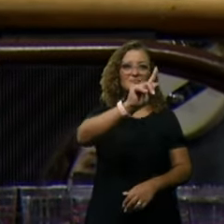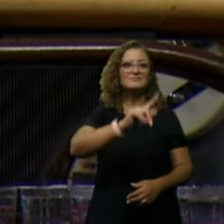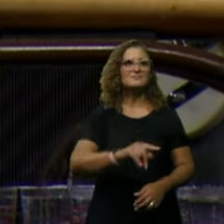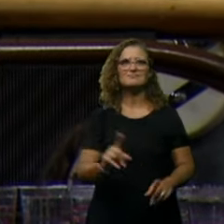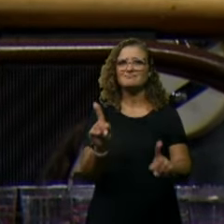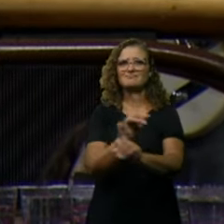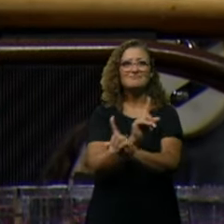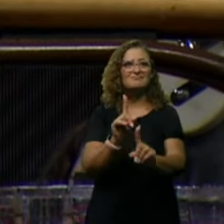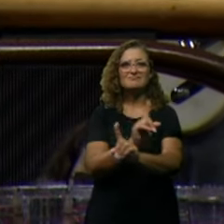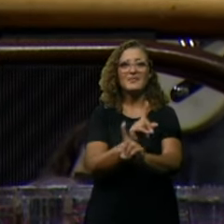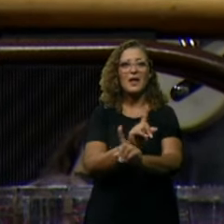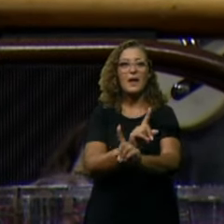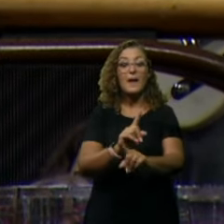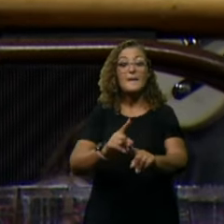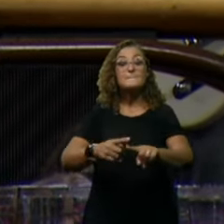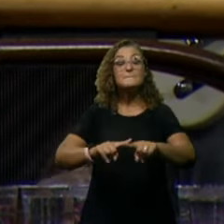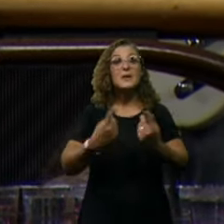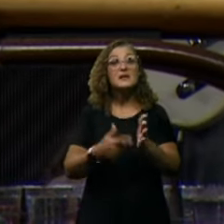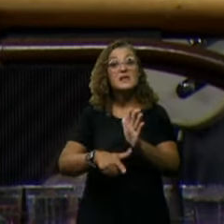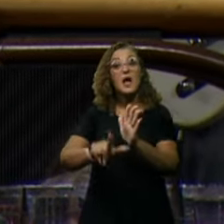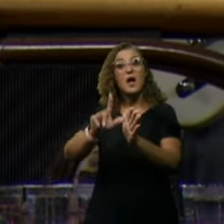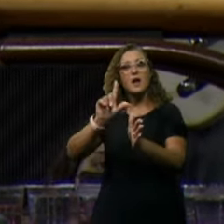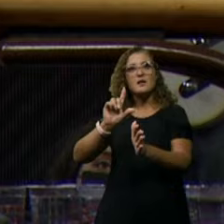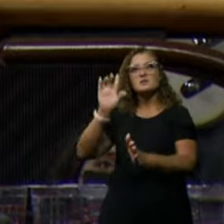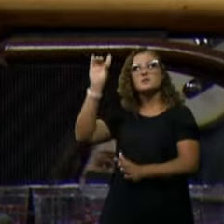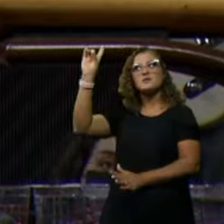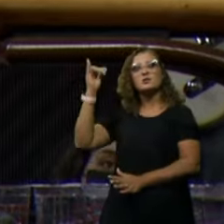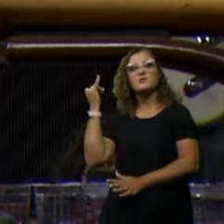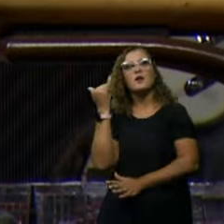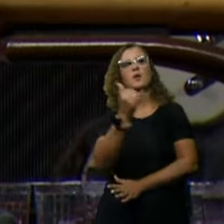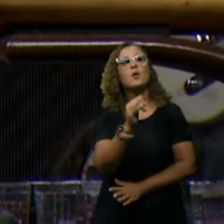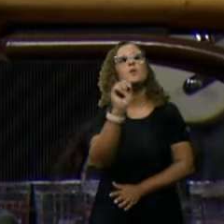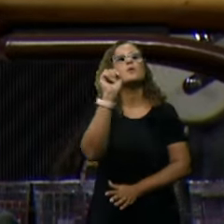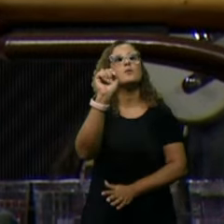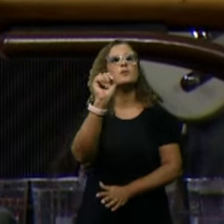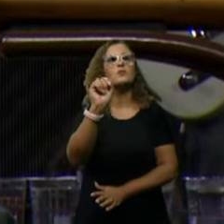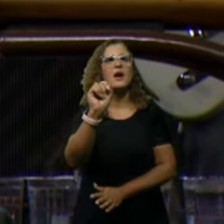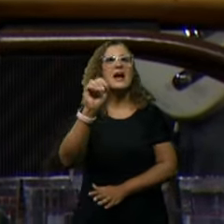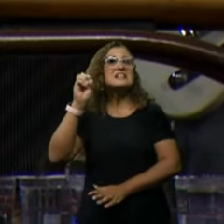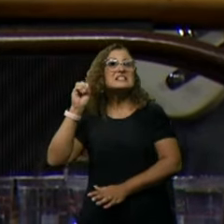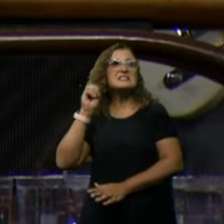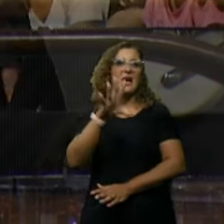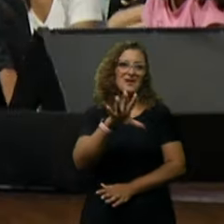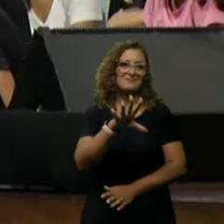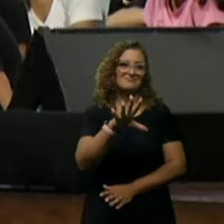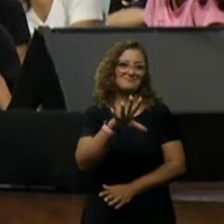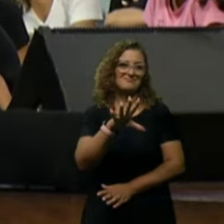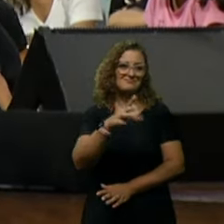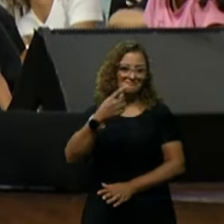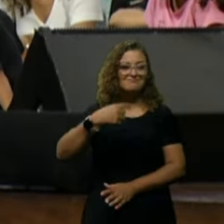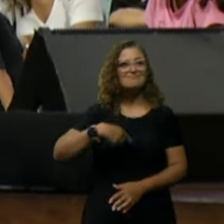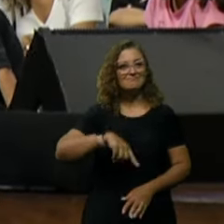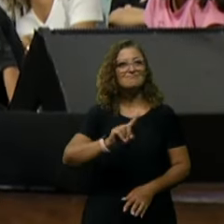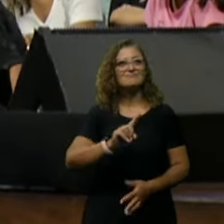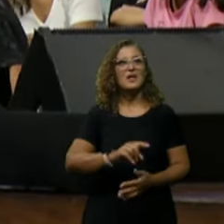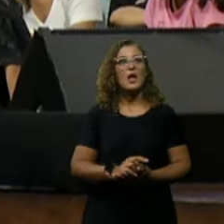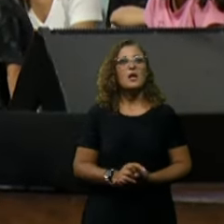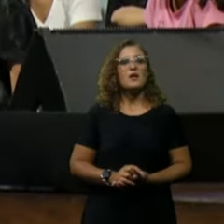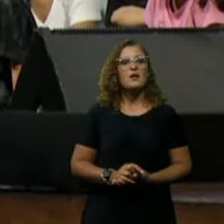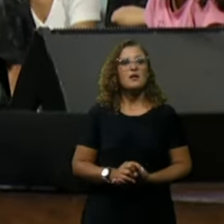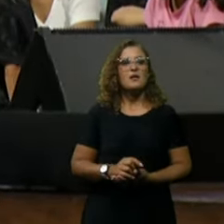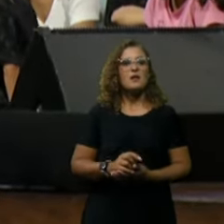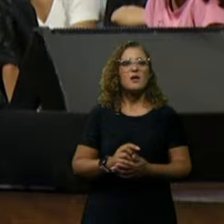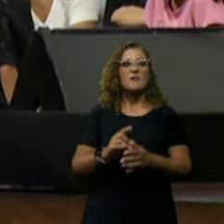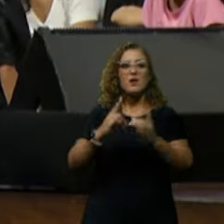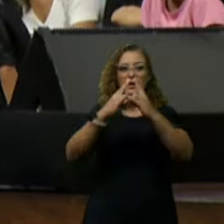atenção vai Mas antes a gente tem uns dizer Abraão vai primeiro LG se Deus está dizendo só porque você ainda não tem o meu vai